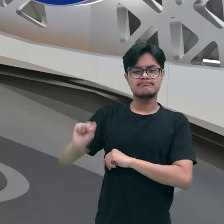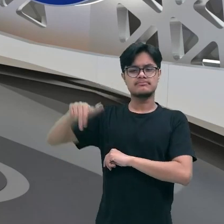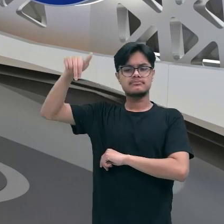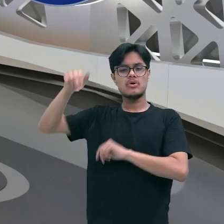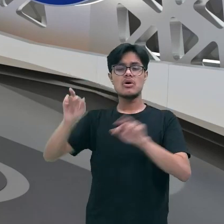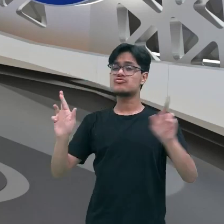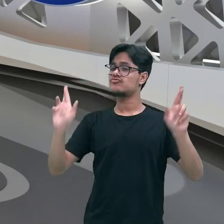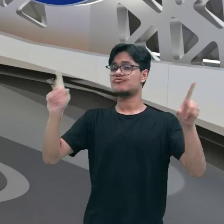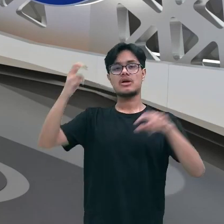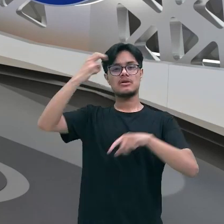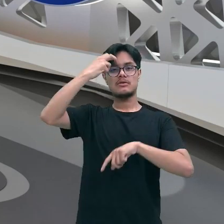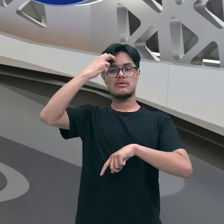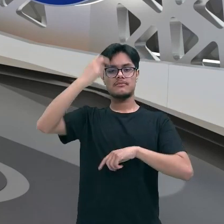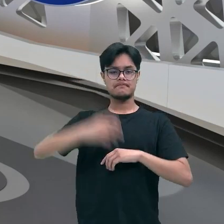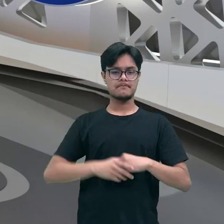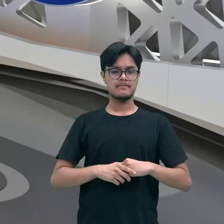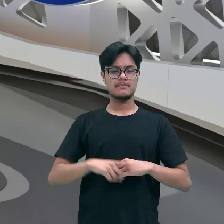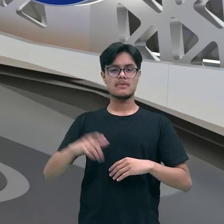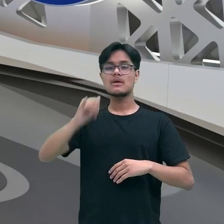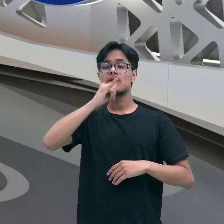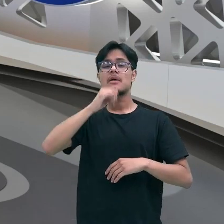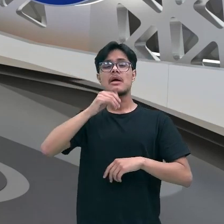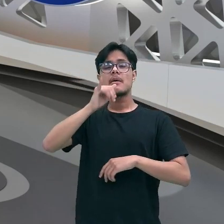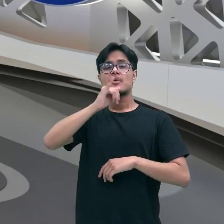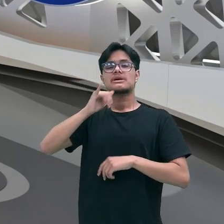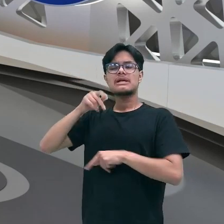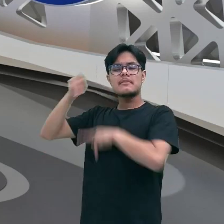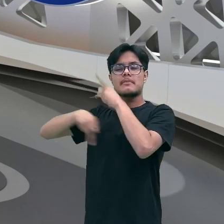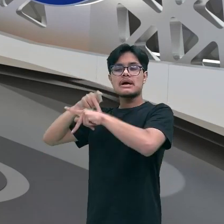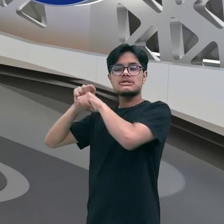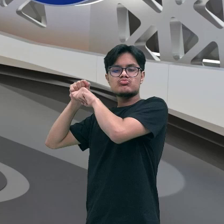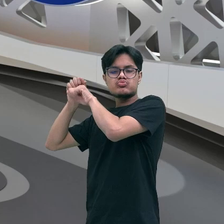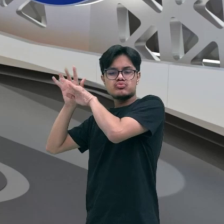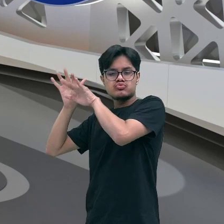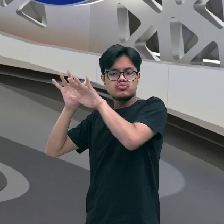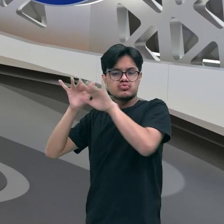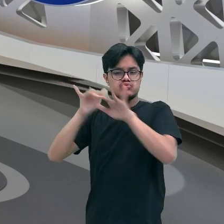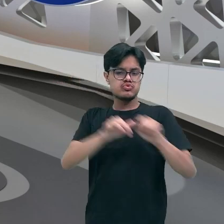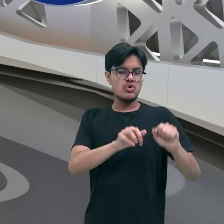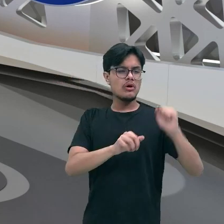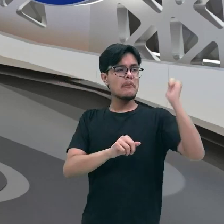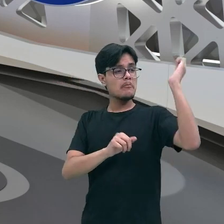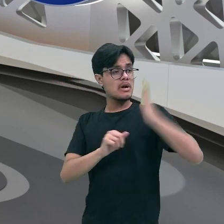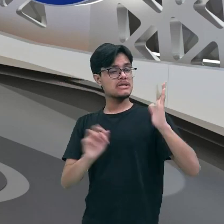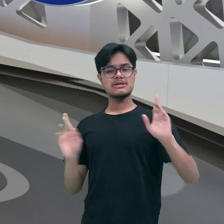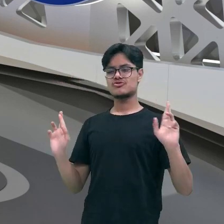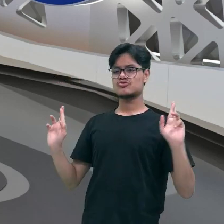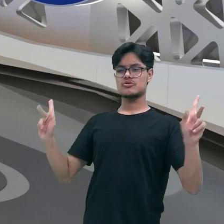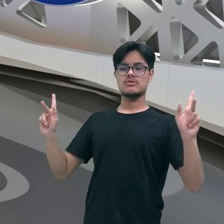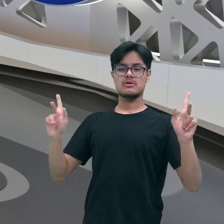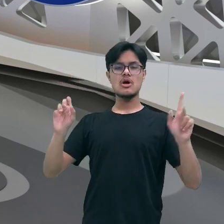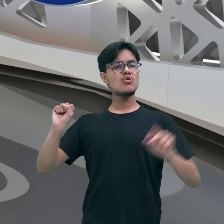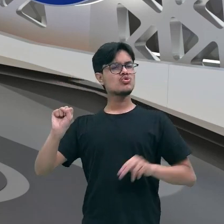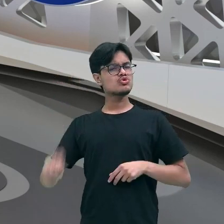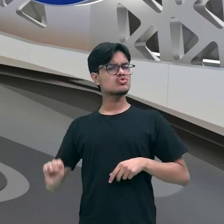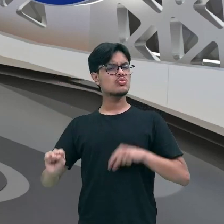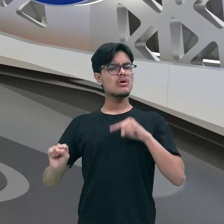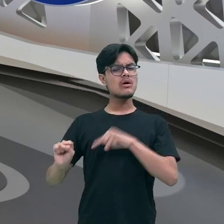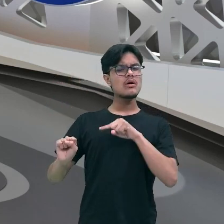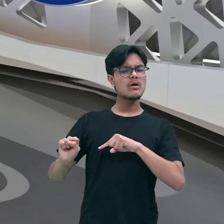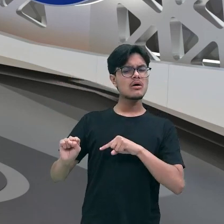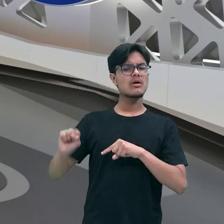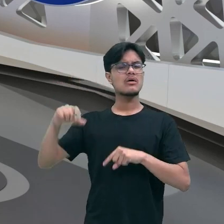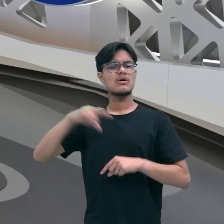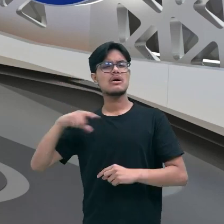culturas diferentes. Até o processo de colonização ele foi feito de forma diferente, falando de Brasil, né? A gente tem no sul do país uma